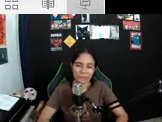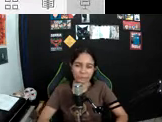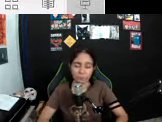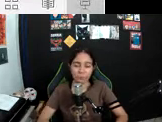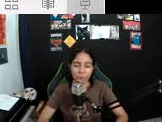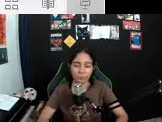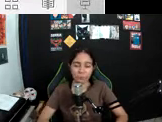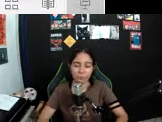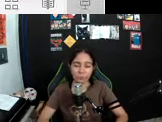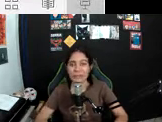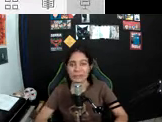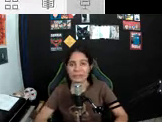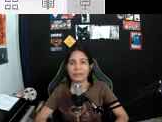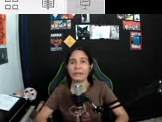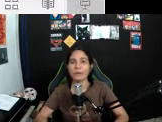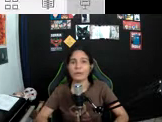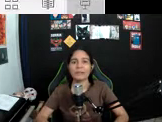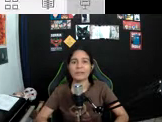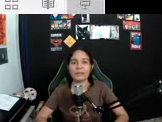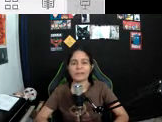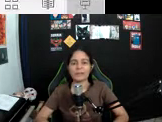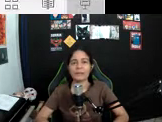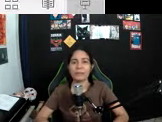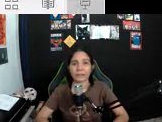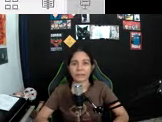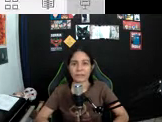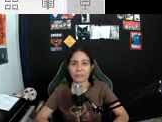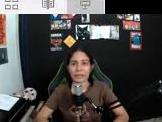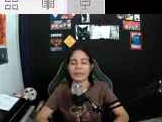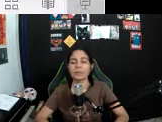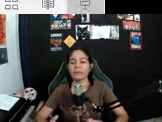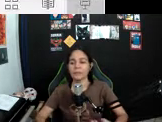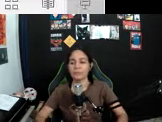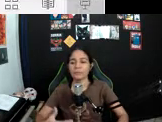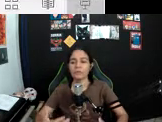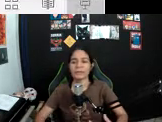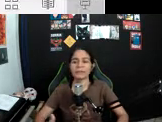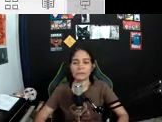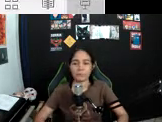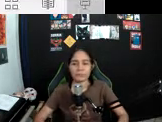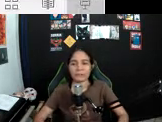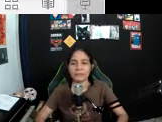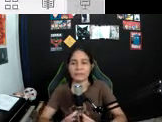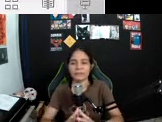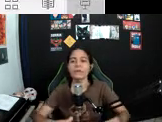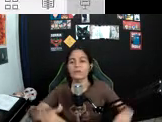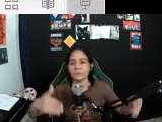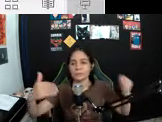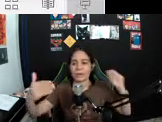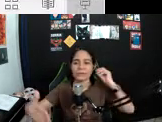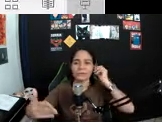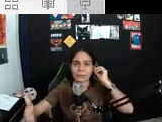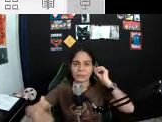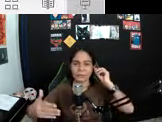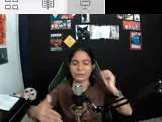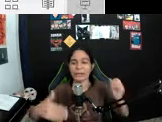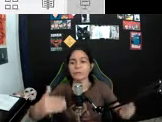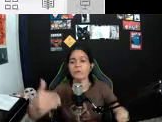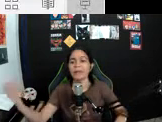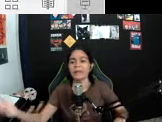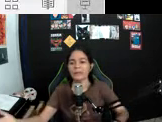mais rápido. A questão é, como existe, né, mais tratamento, então está sendo possível mais